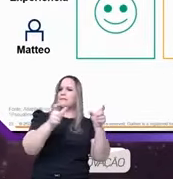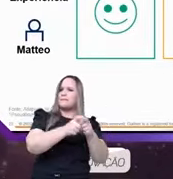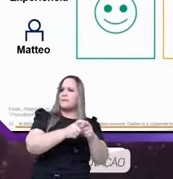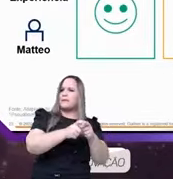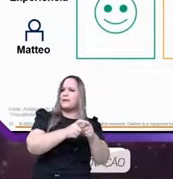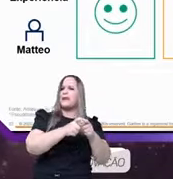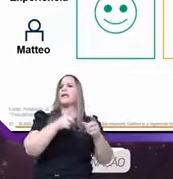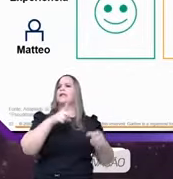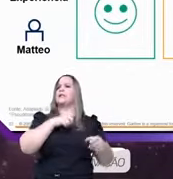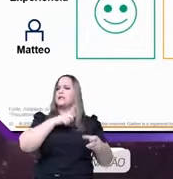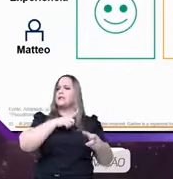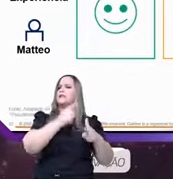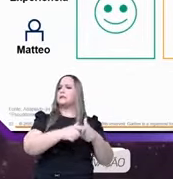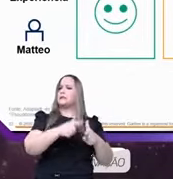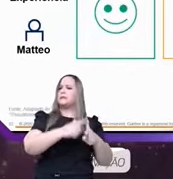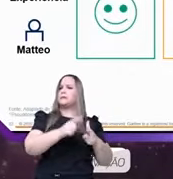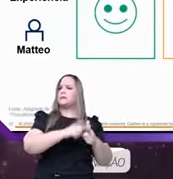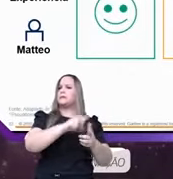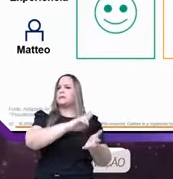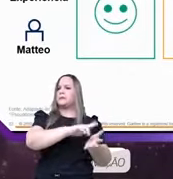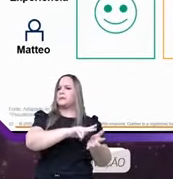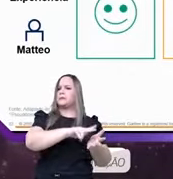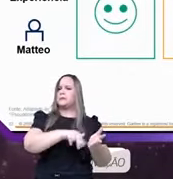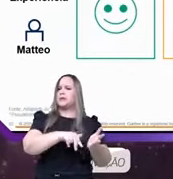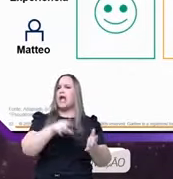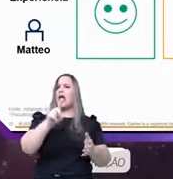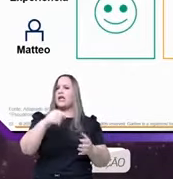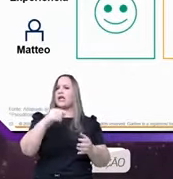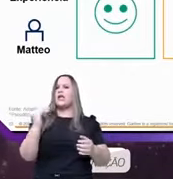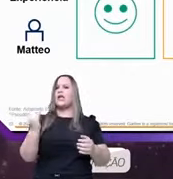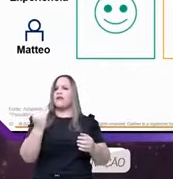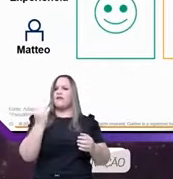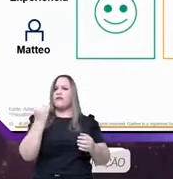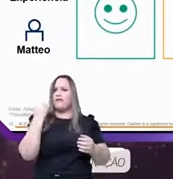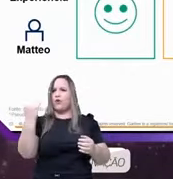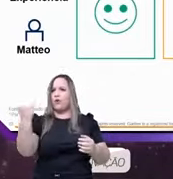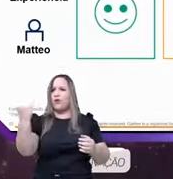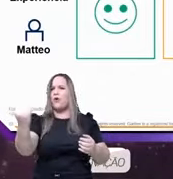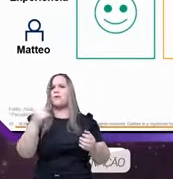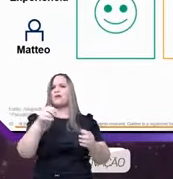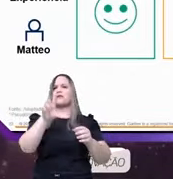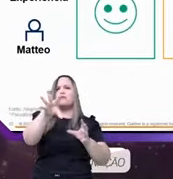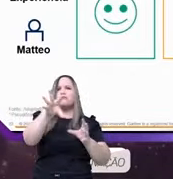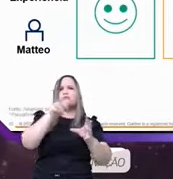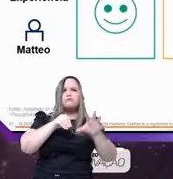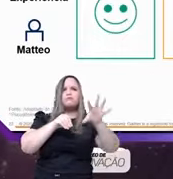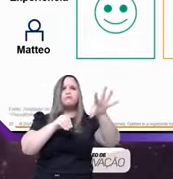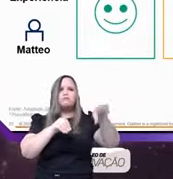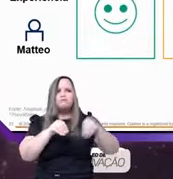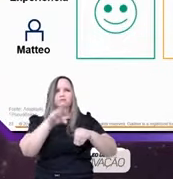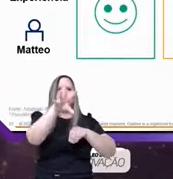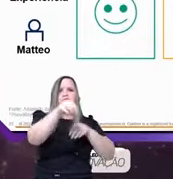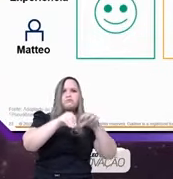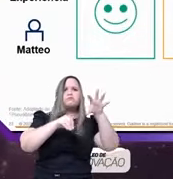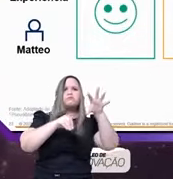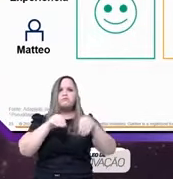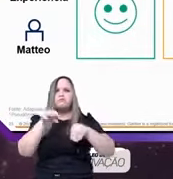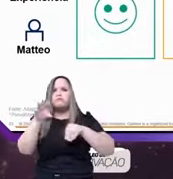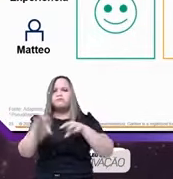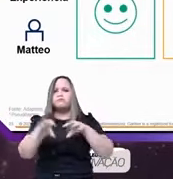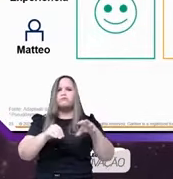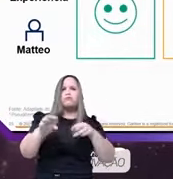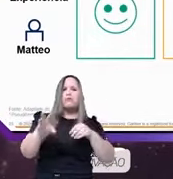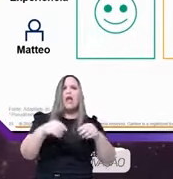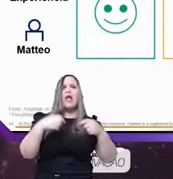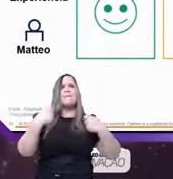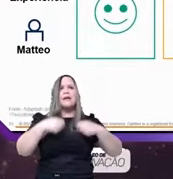E aí eles começaram a coletar essas informações de diferentes perspectivas, juntaram um time e viram o seguinte, olha, nosso processo precisa ser